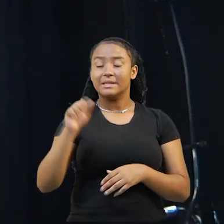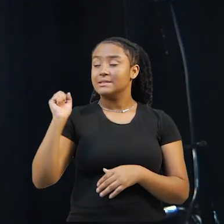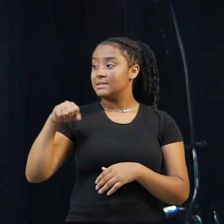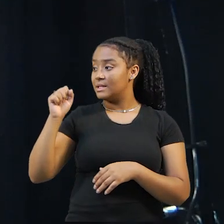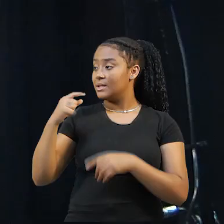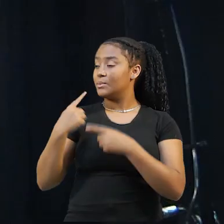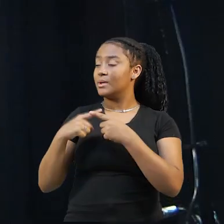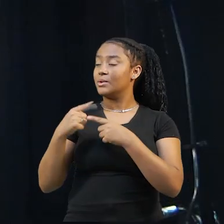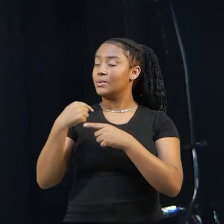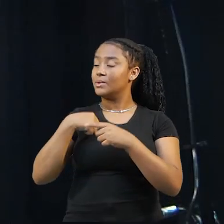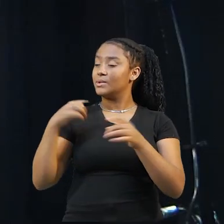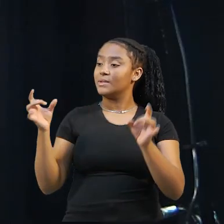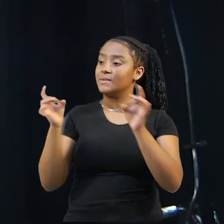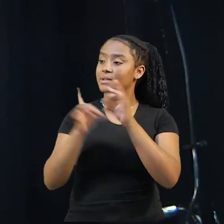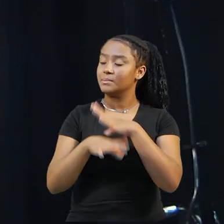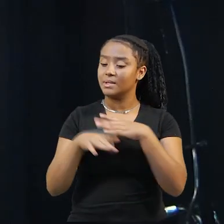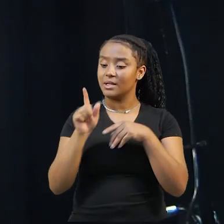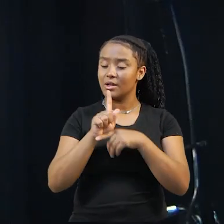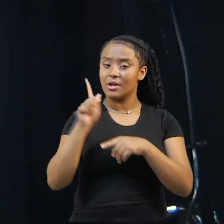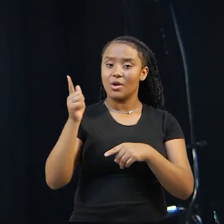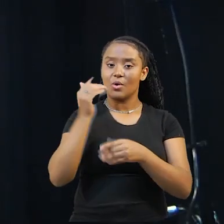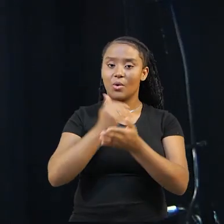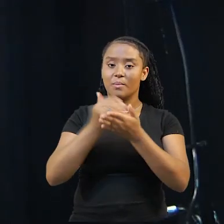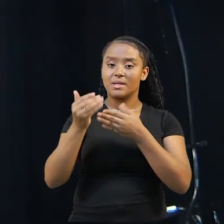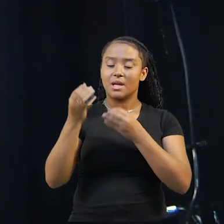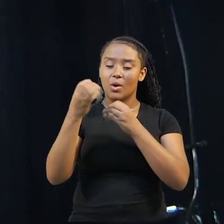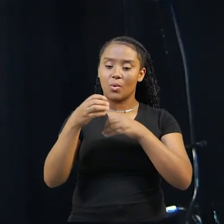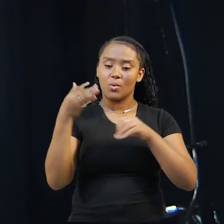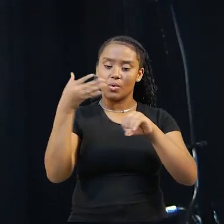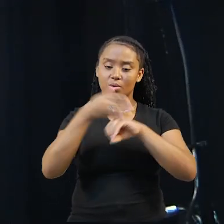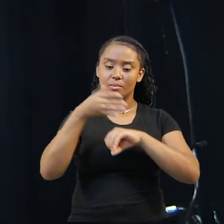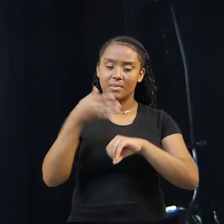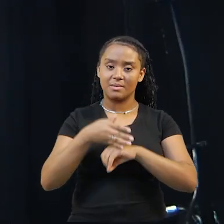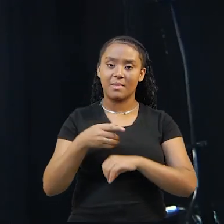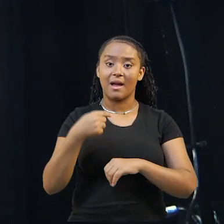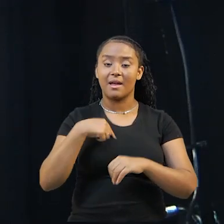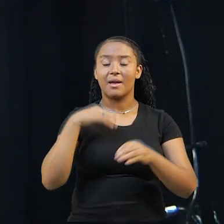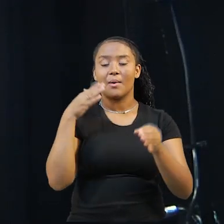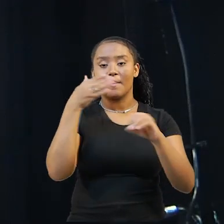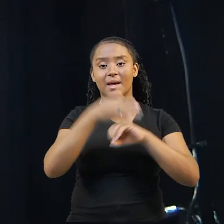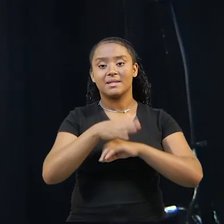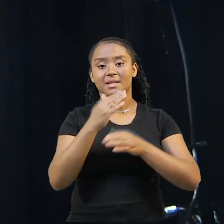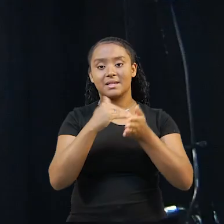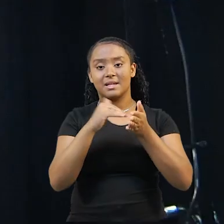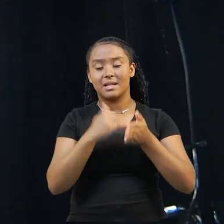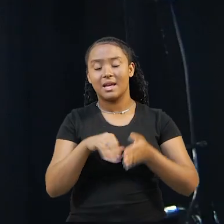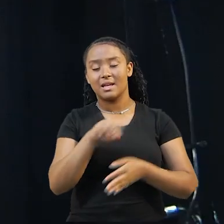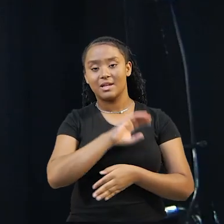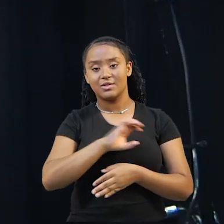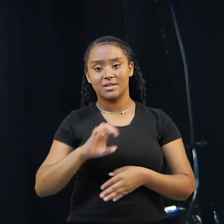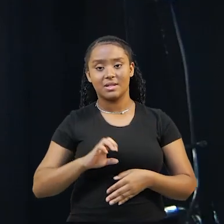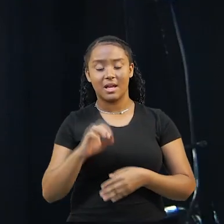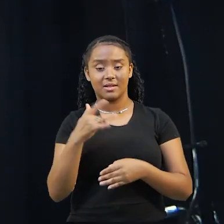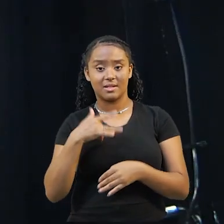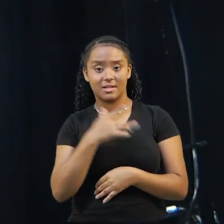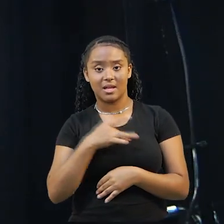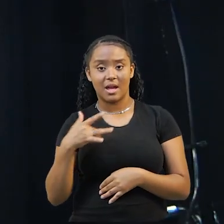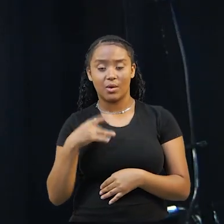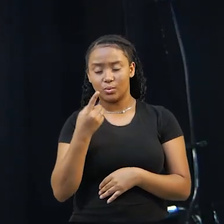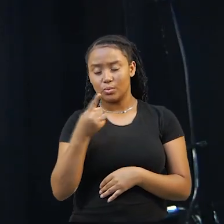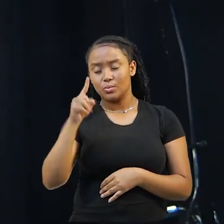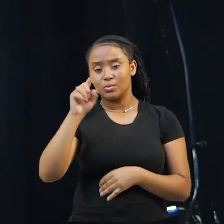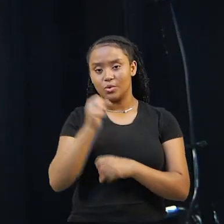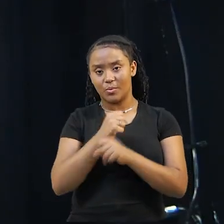eu comecei a prestar concursos. E aí eu passei num concurso da Secretaria de Estado de Saúde, no último ano da faculdade. Então,